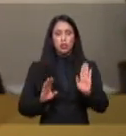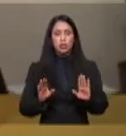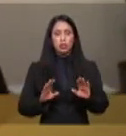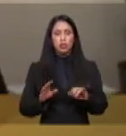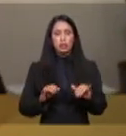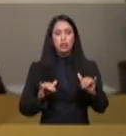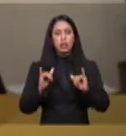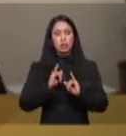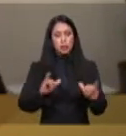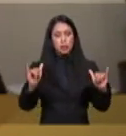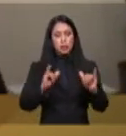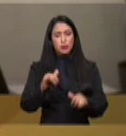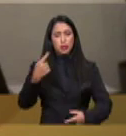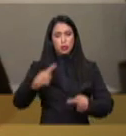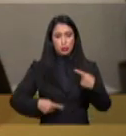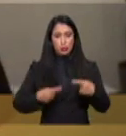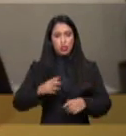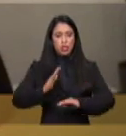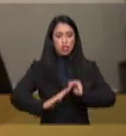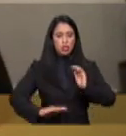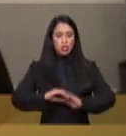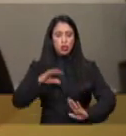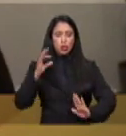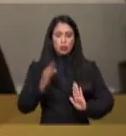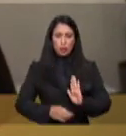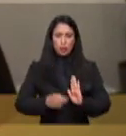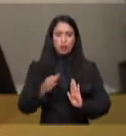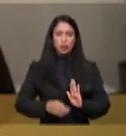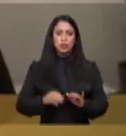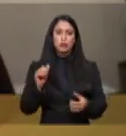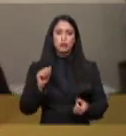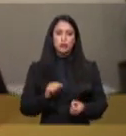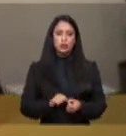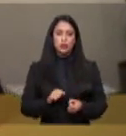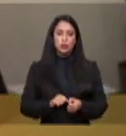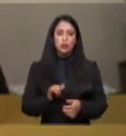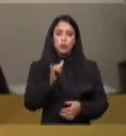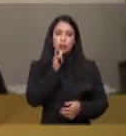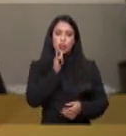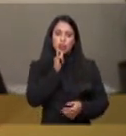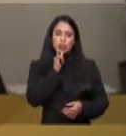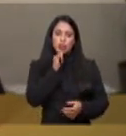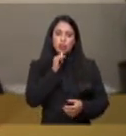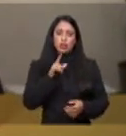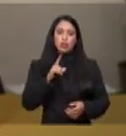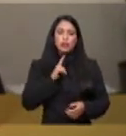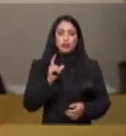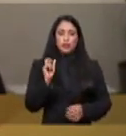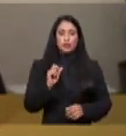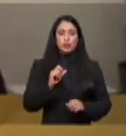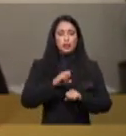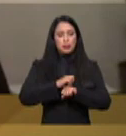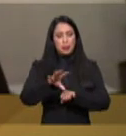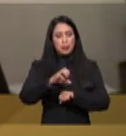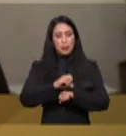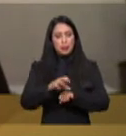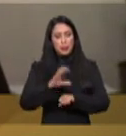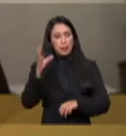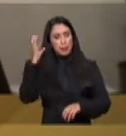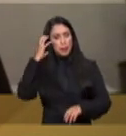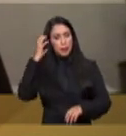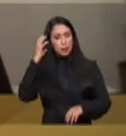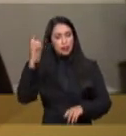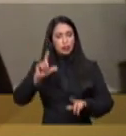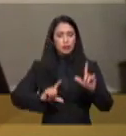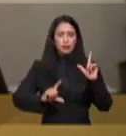propaganda política. Essa competência foi acionada, por exemplo, para disciplinar a propaganda eleitoral no rádio e na